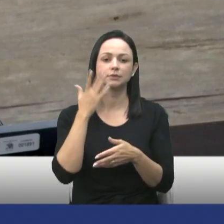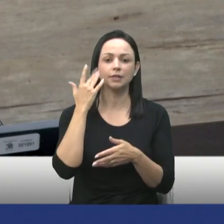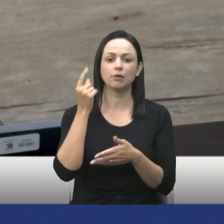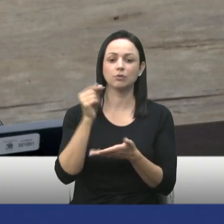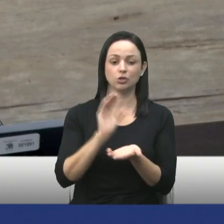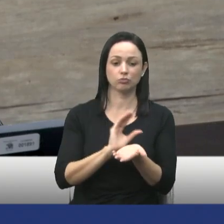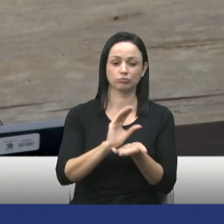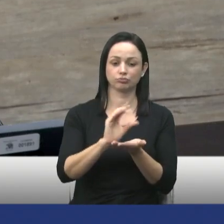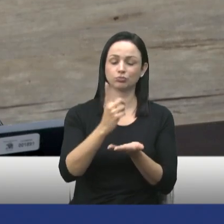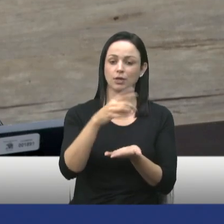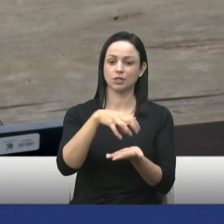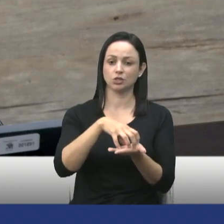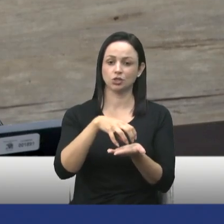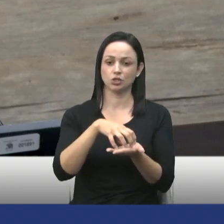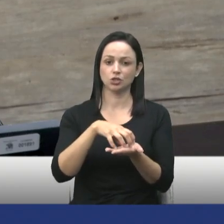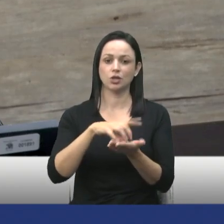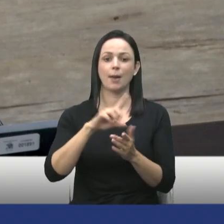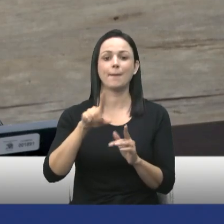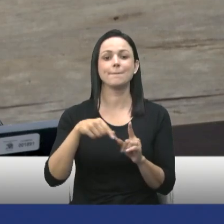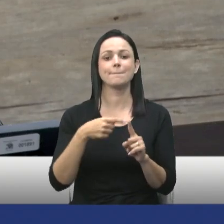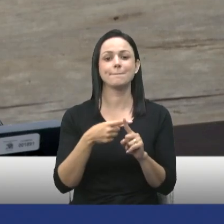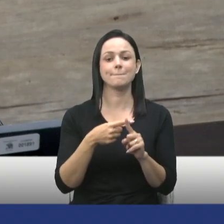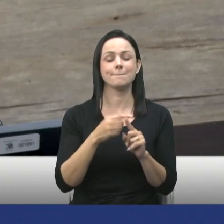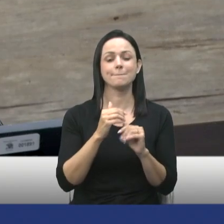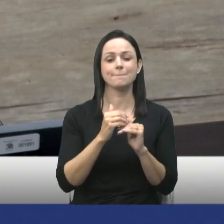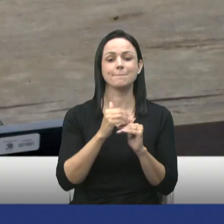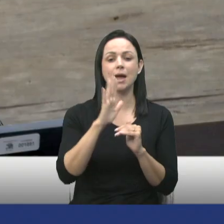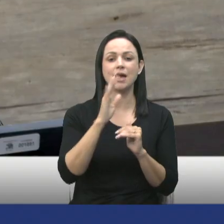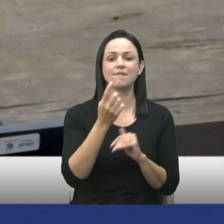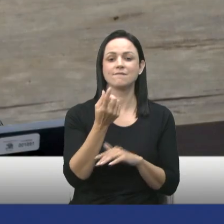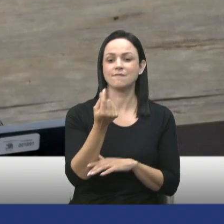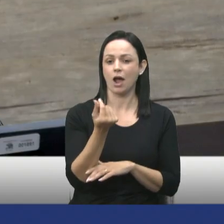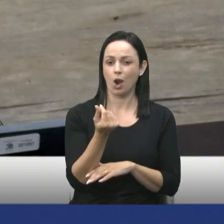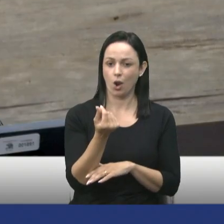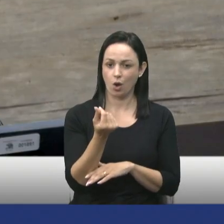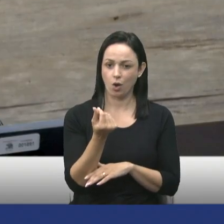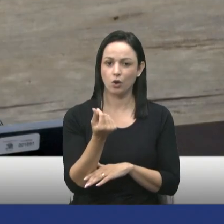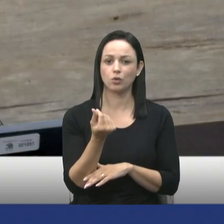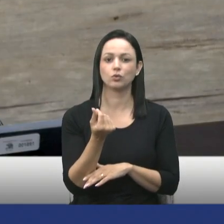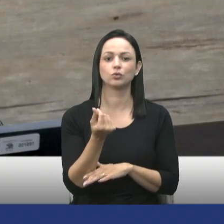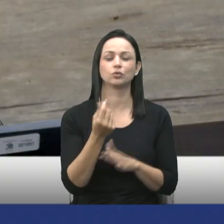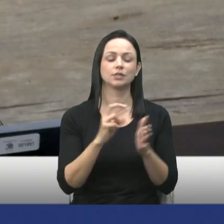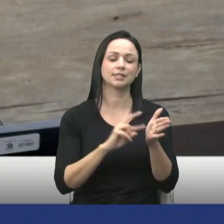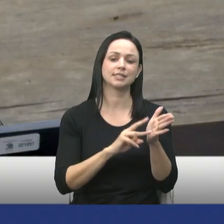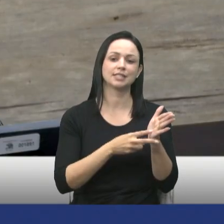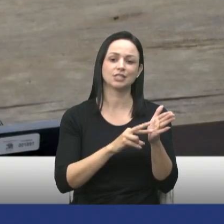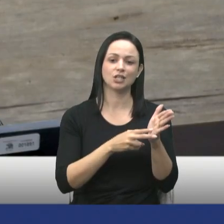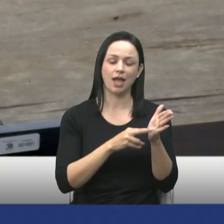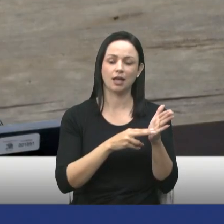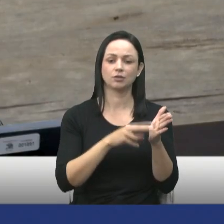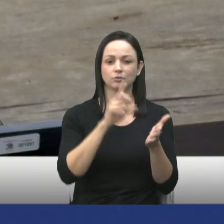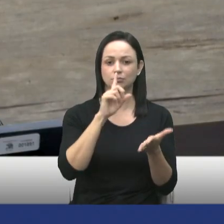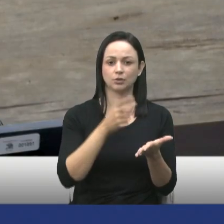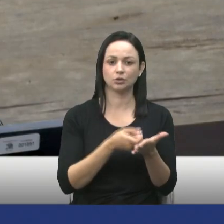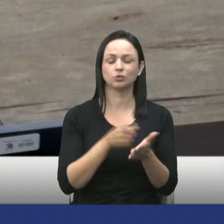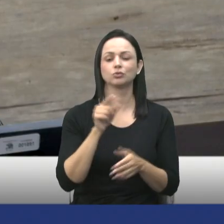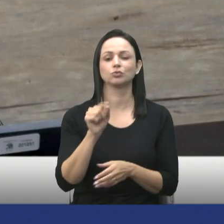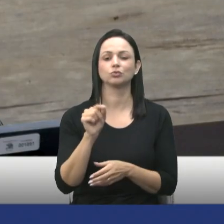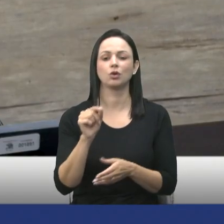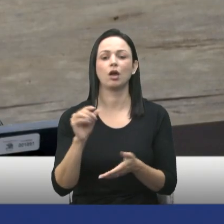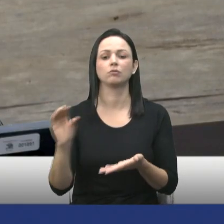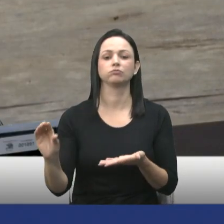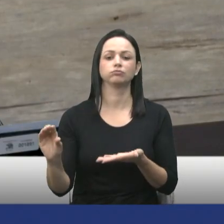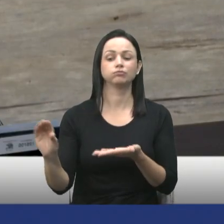entidade, ela é bem maior, o valor imposto pelo sindicato, do que foi recebido